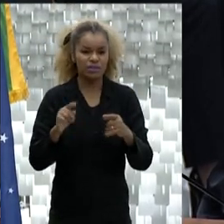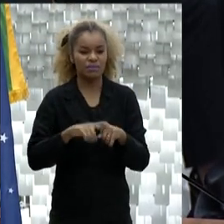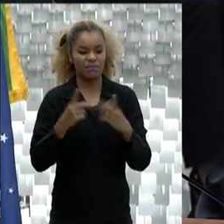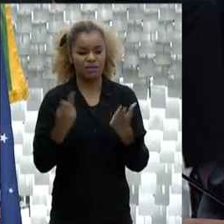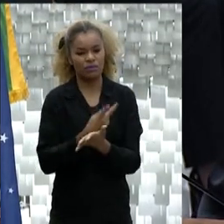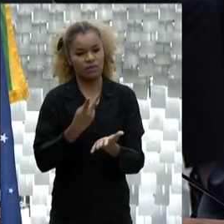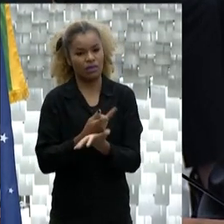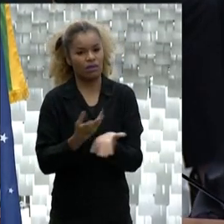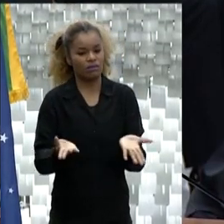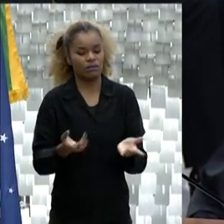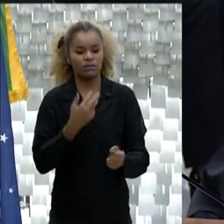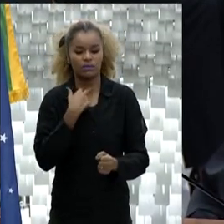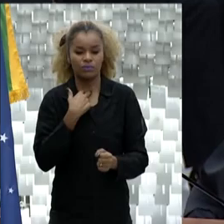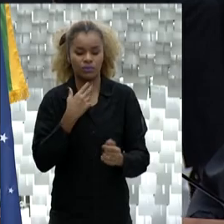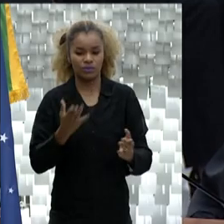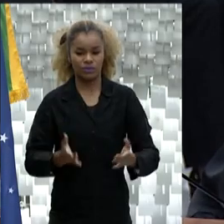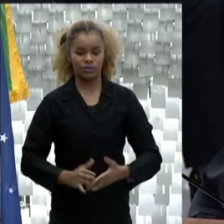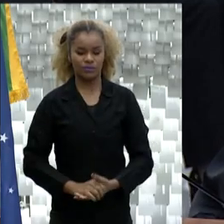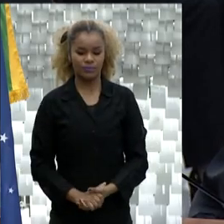imprudência lotérica,